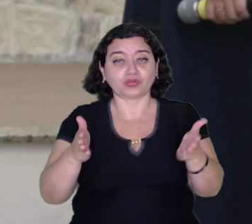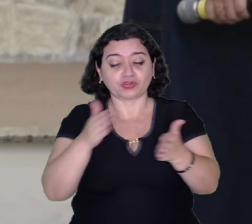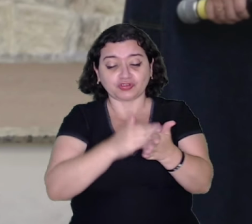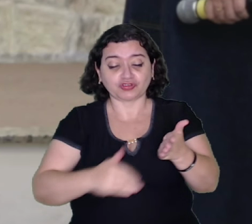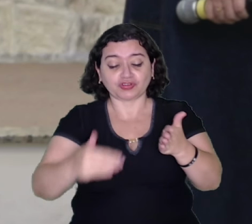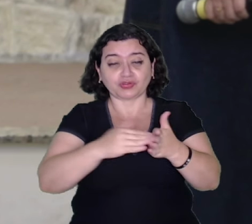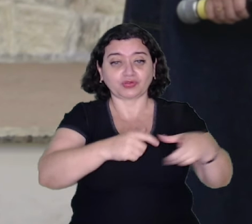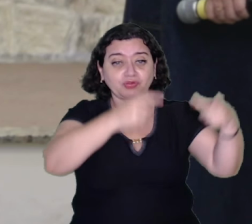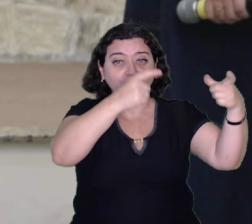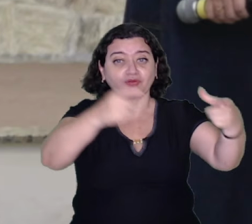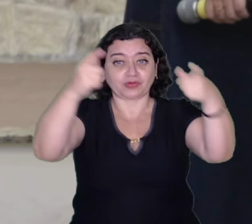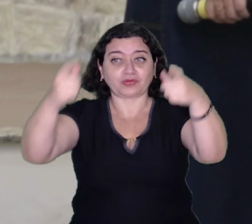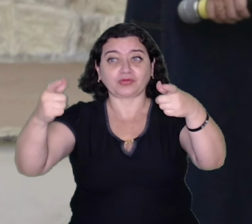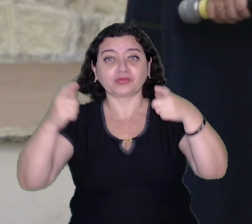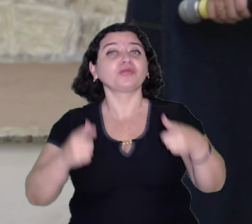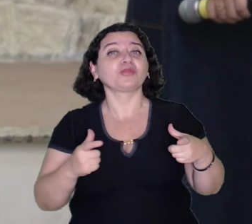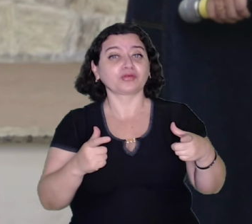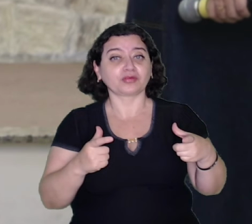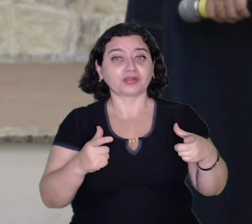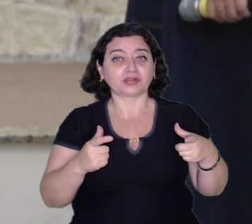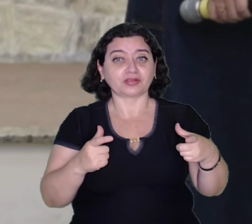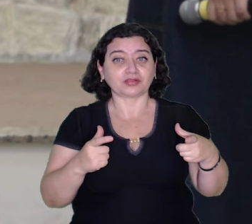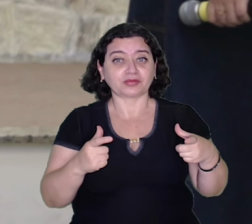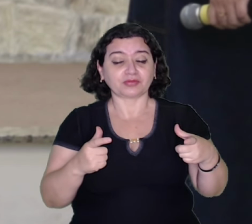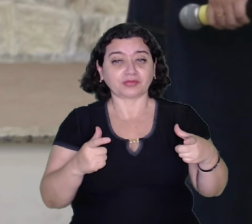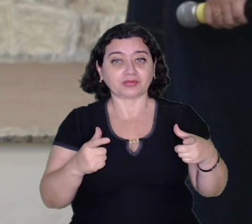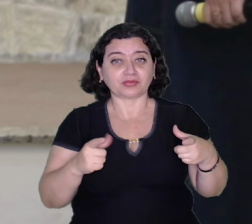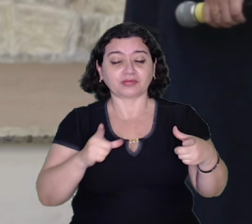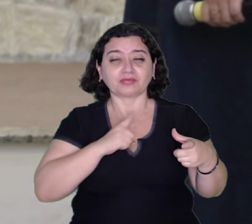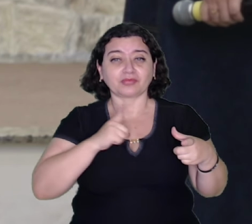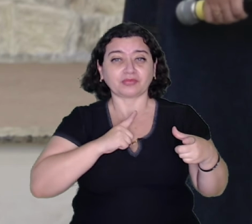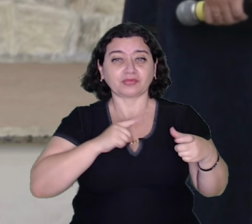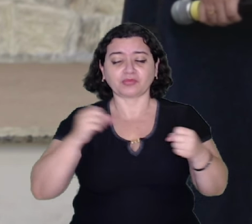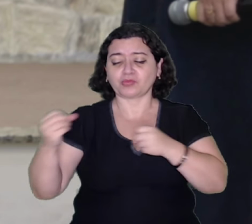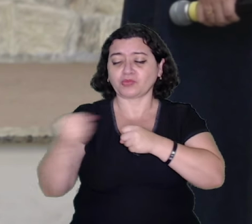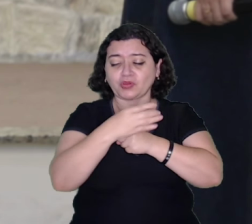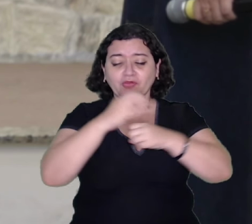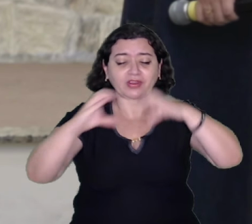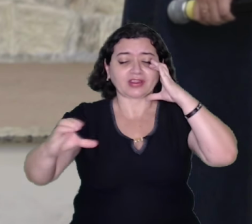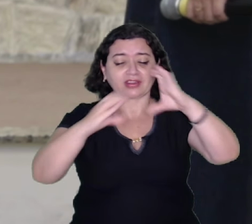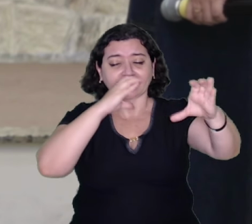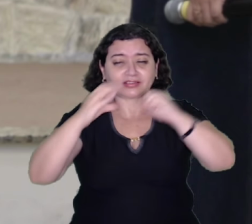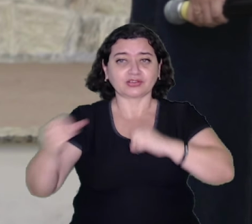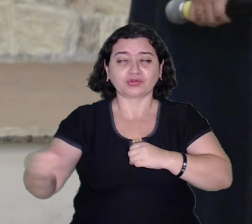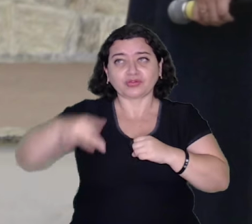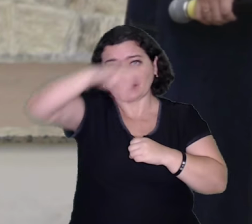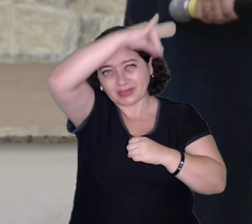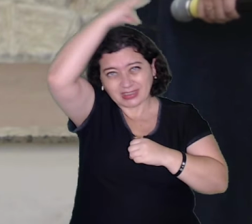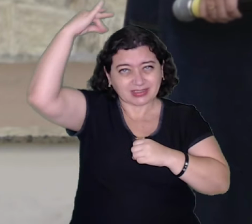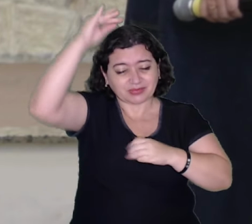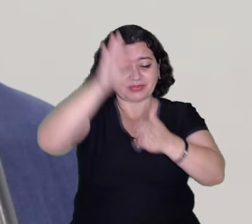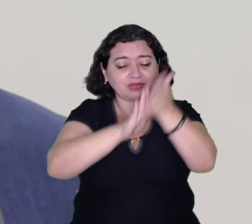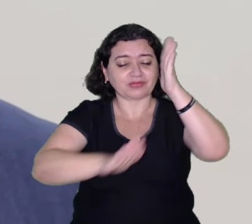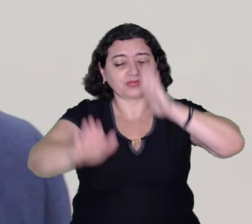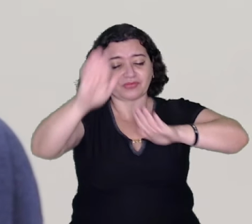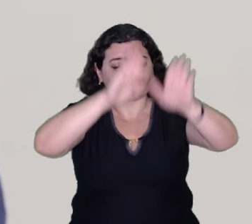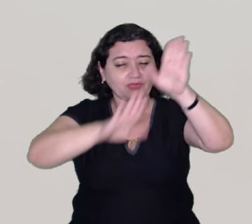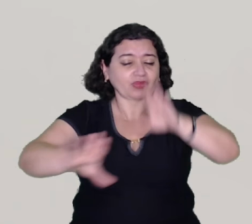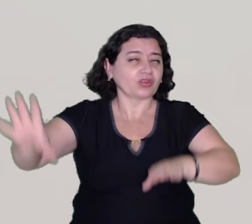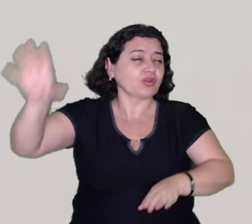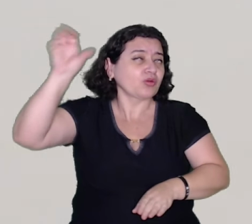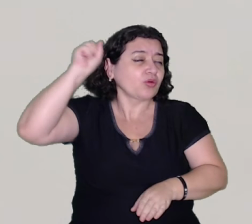lugar a que se vá, há uma nova canção, um novo espírito de adoração, um novo som de